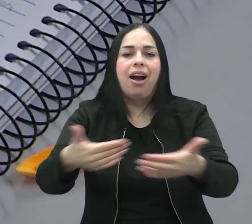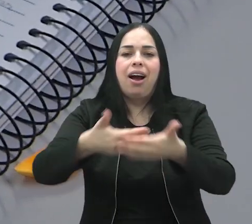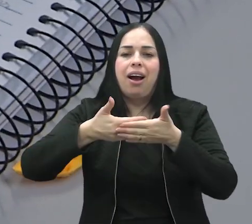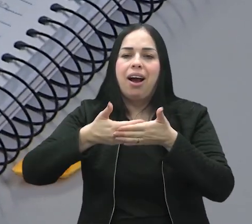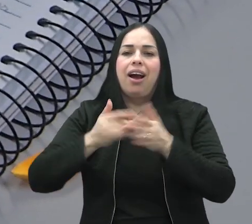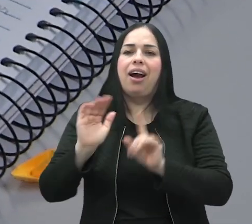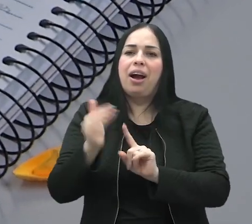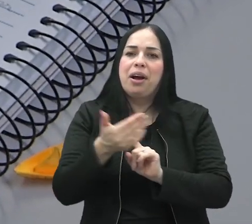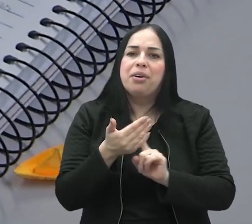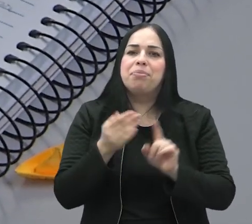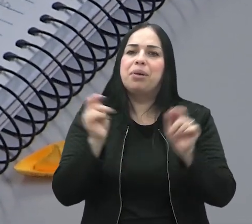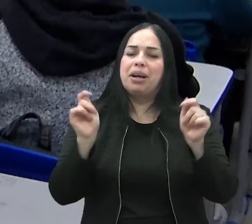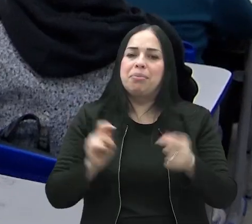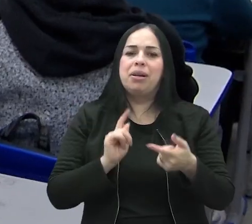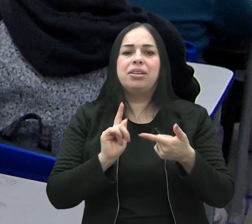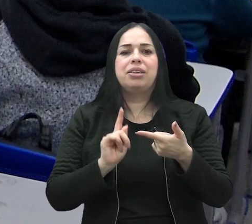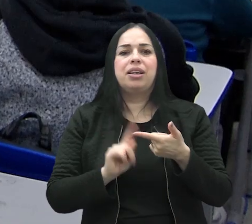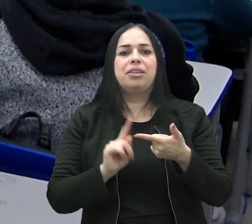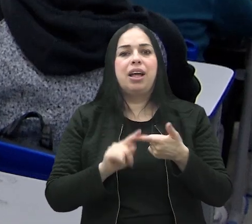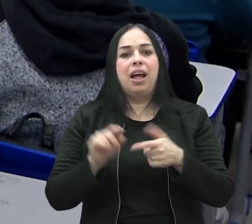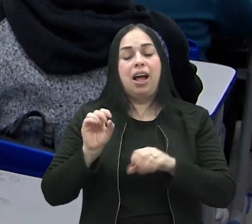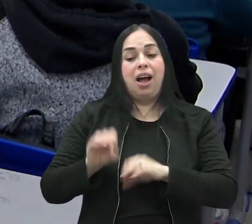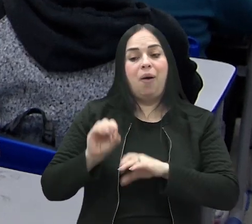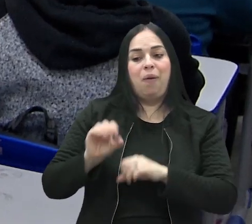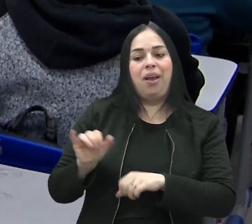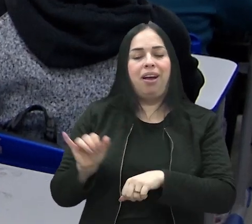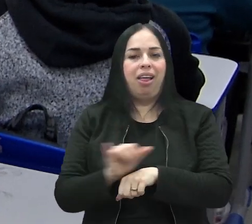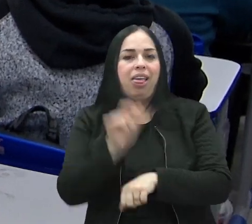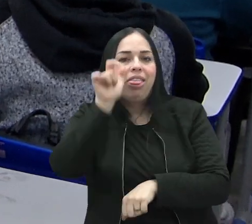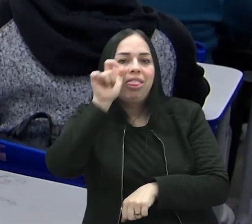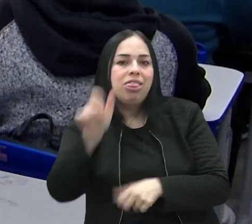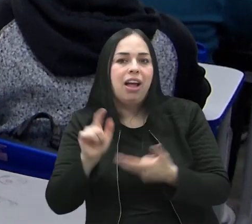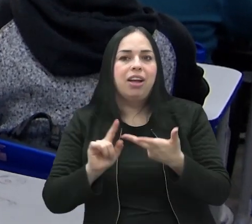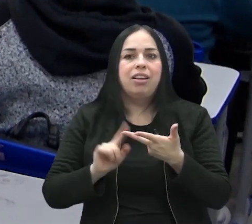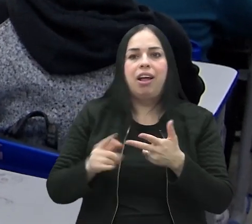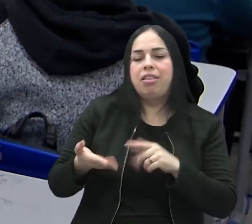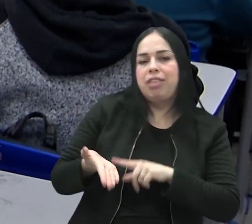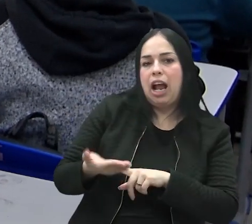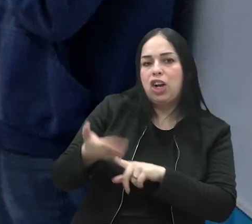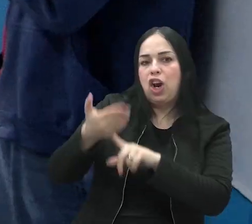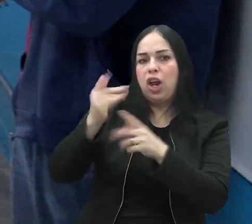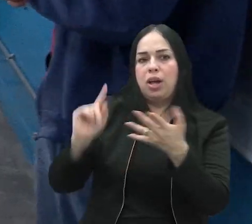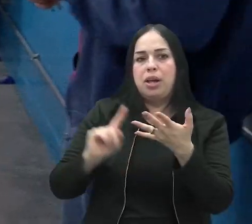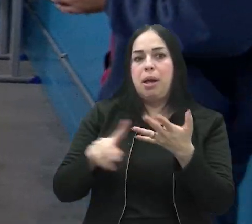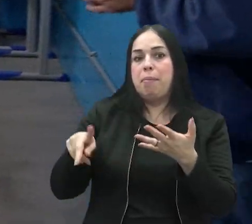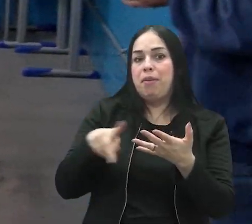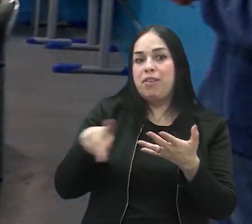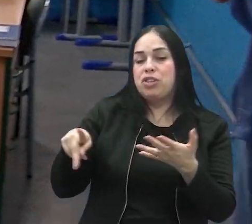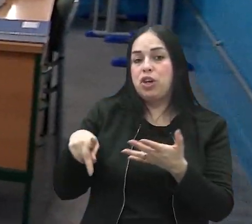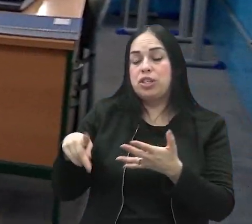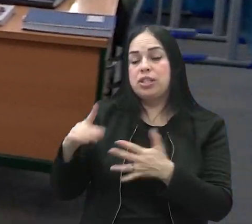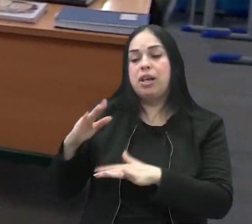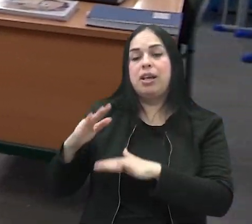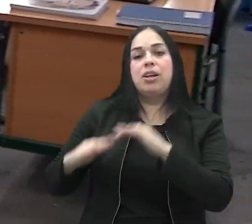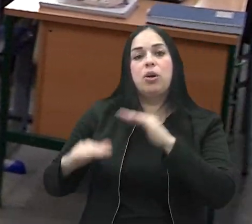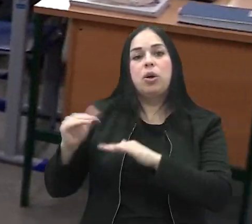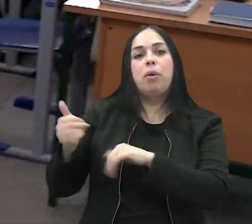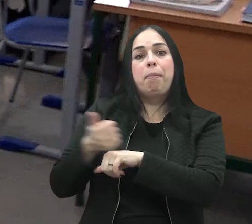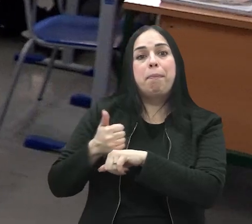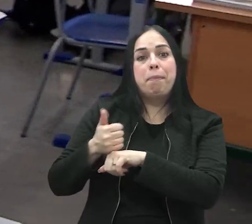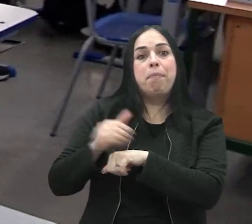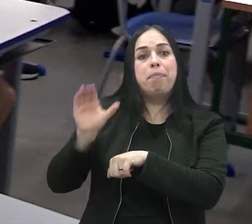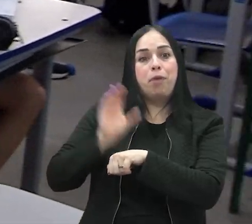o ensino atrativo, investir em aulas dinâmicas, tecnologia, formação de professores